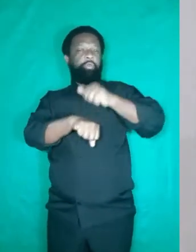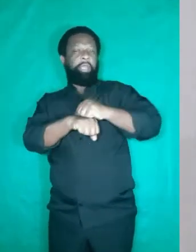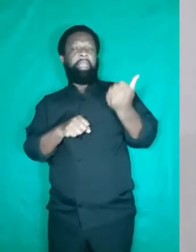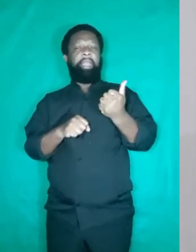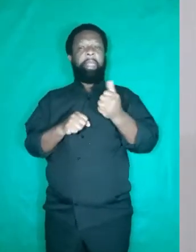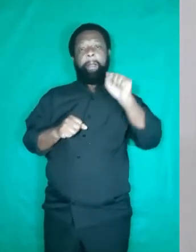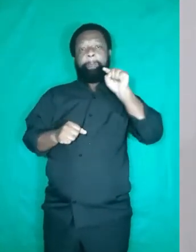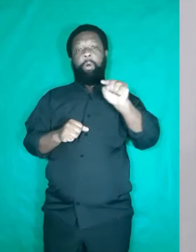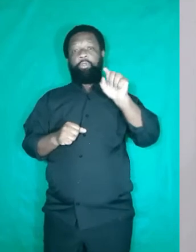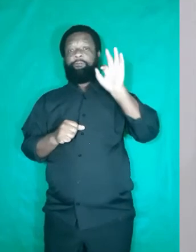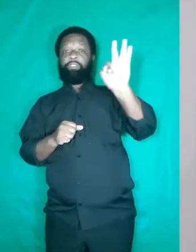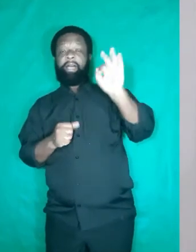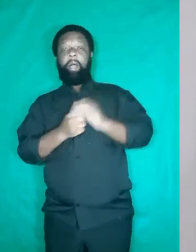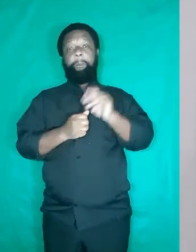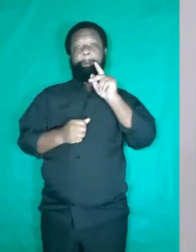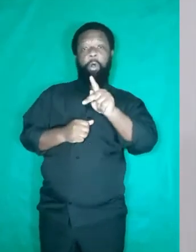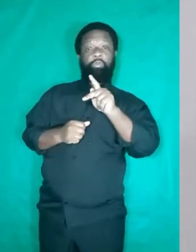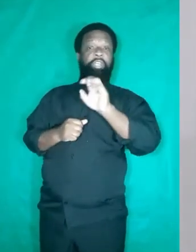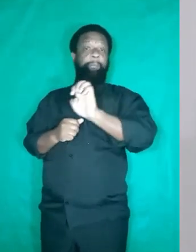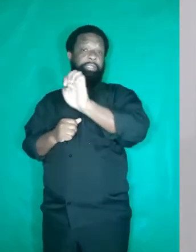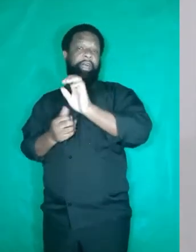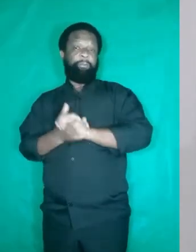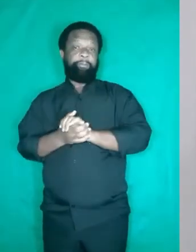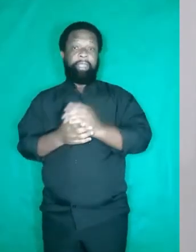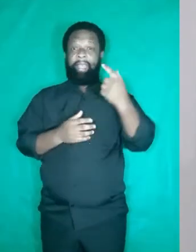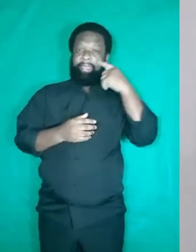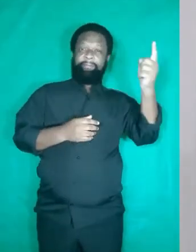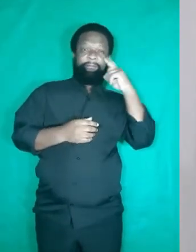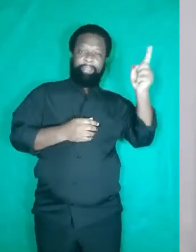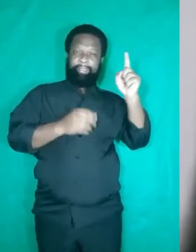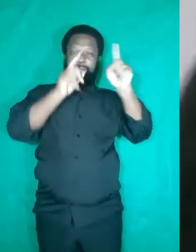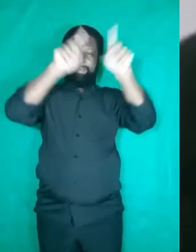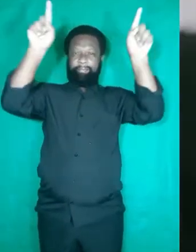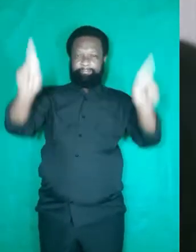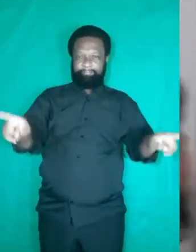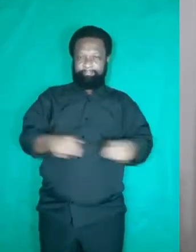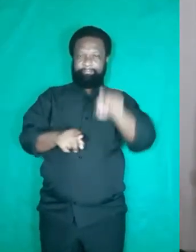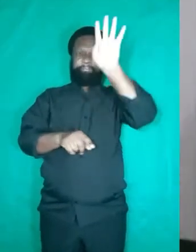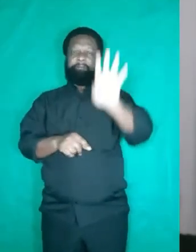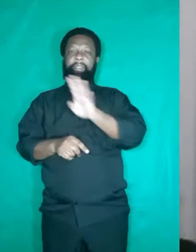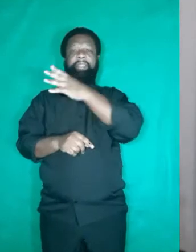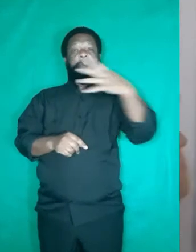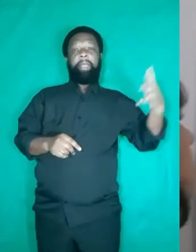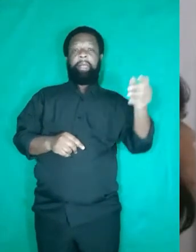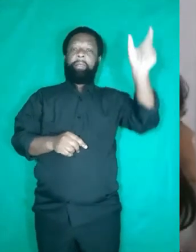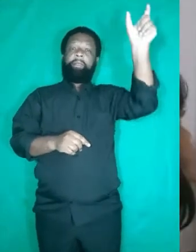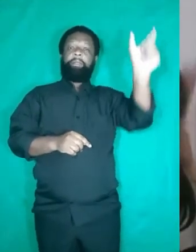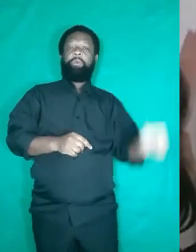solubilidade, dureza, ponto de fusão, ponto de ebulição. Aqui eu coloquei para vocês uma